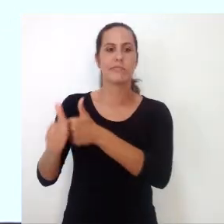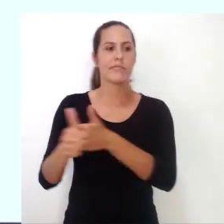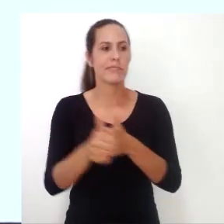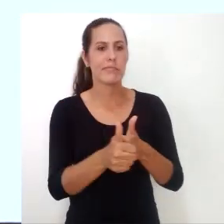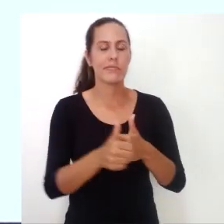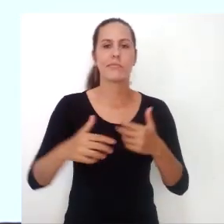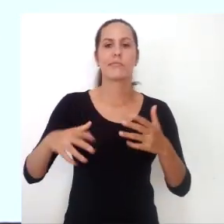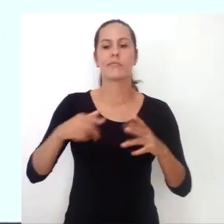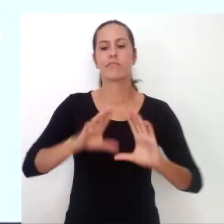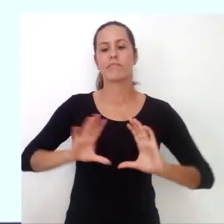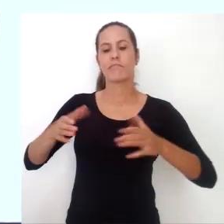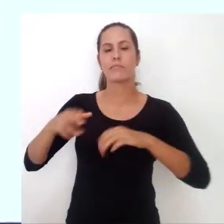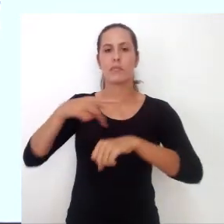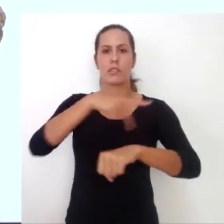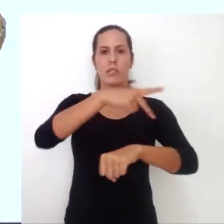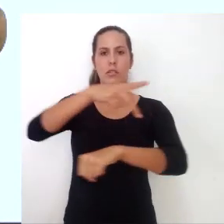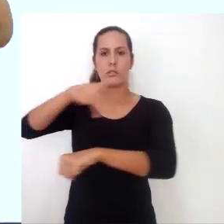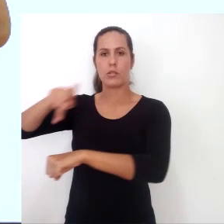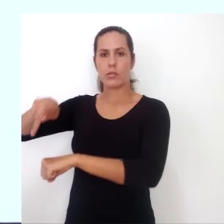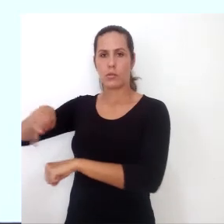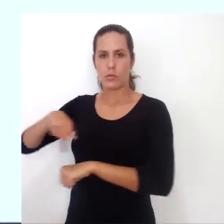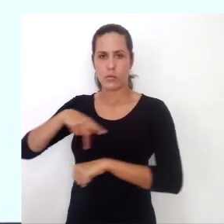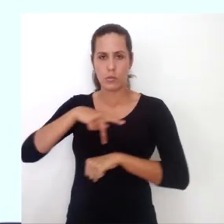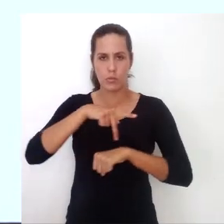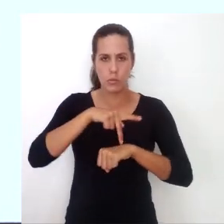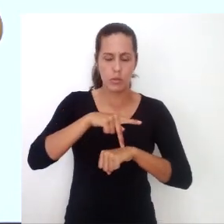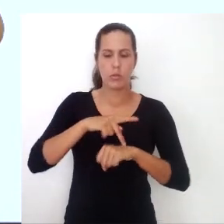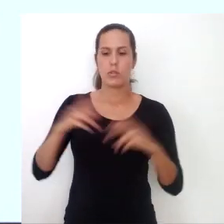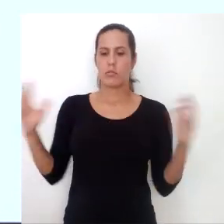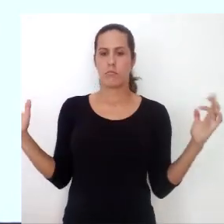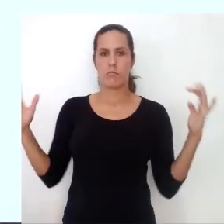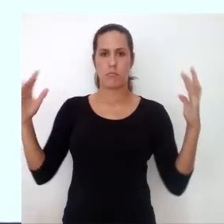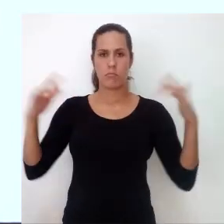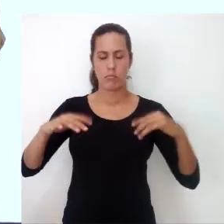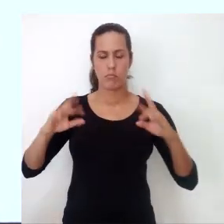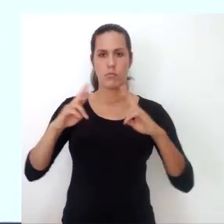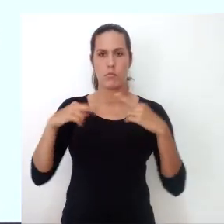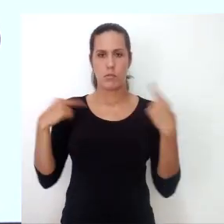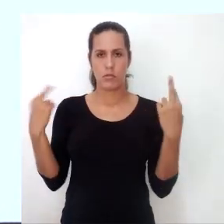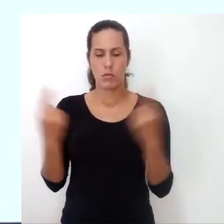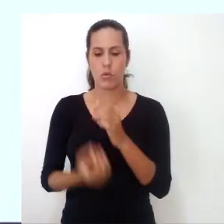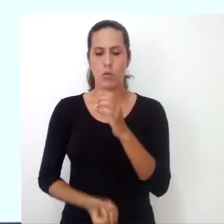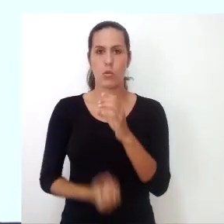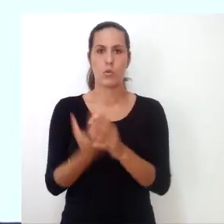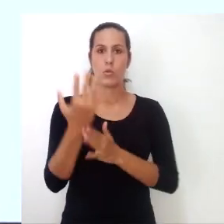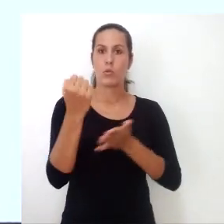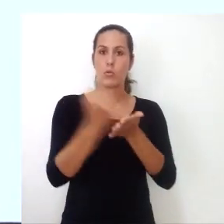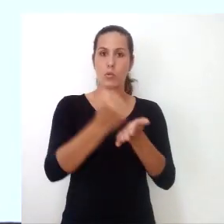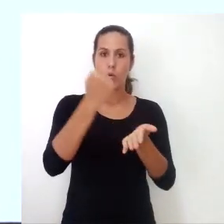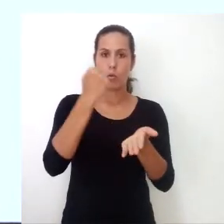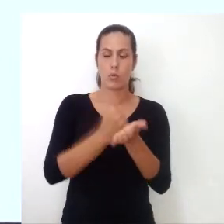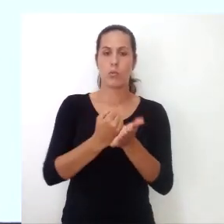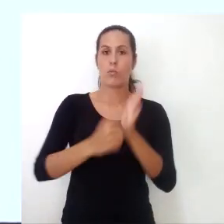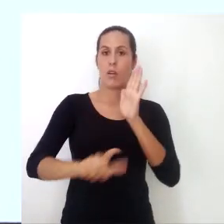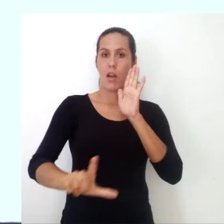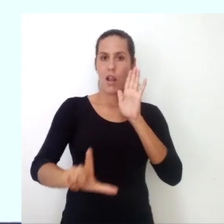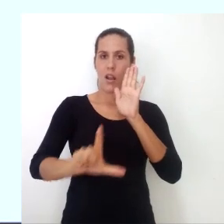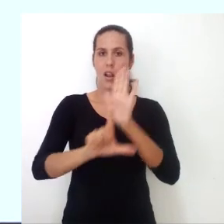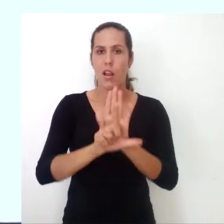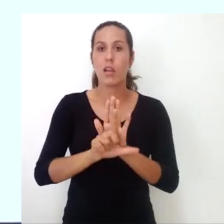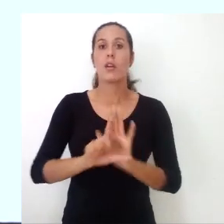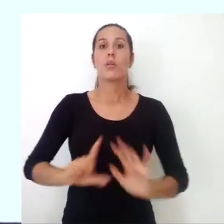as nações votaram, construíram um documento para preservar perante a lei